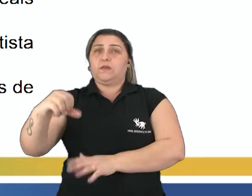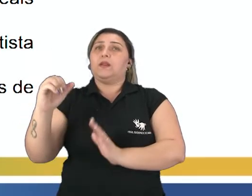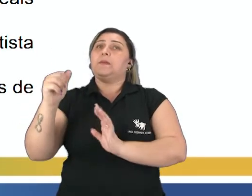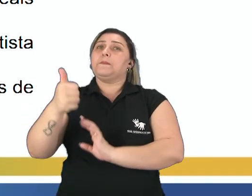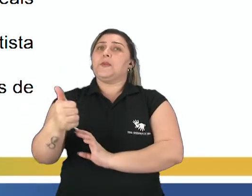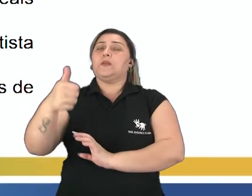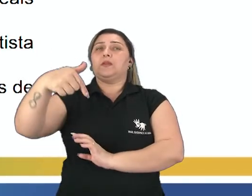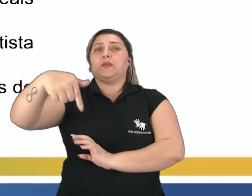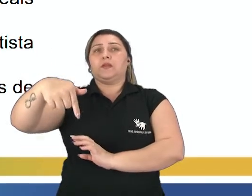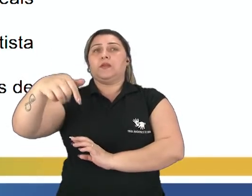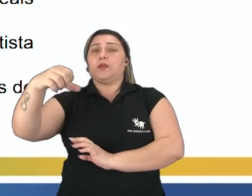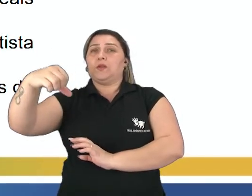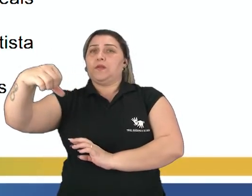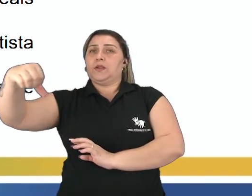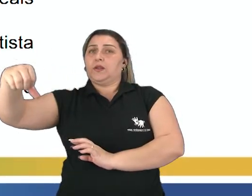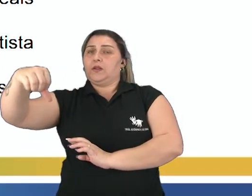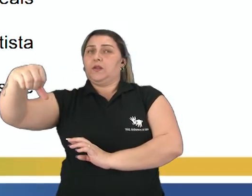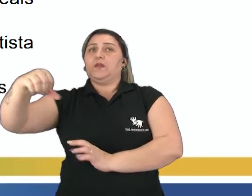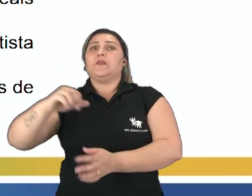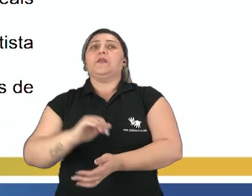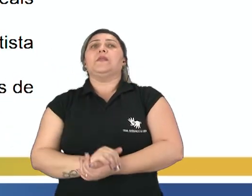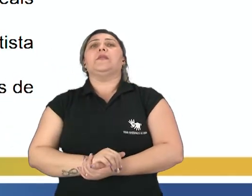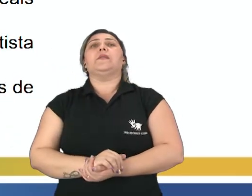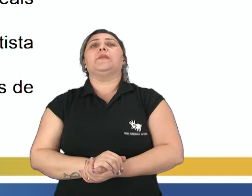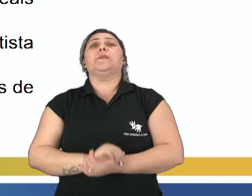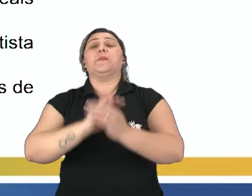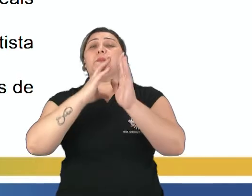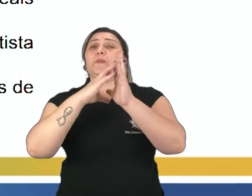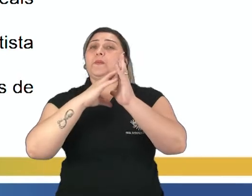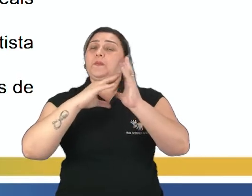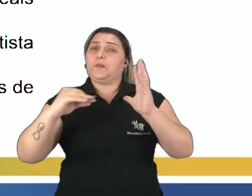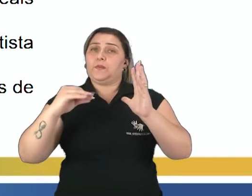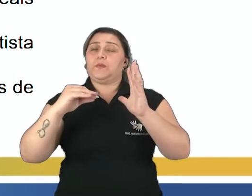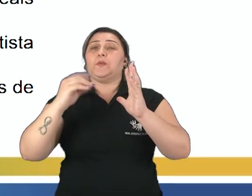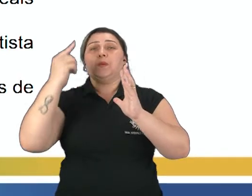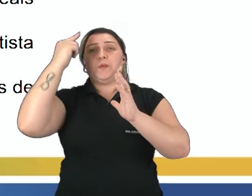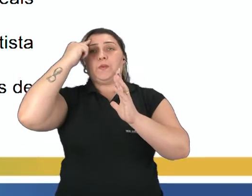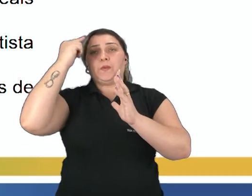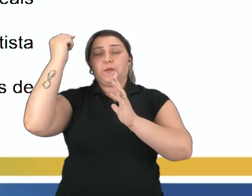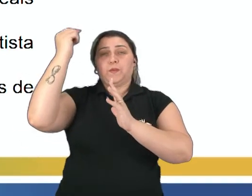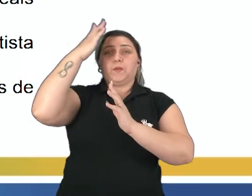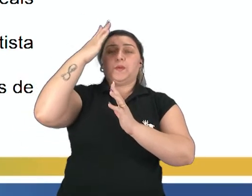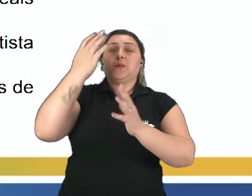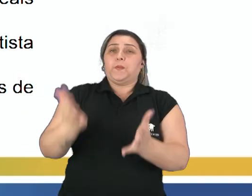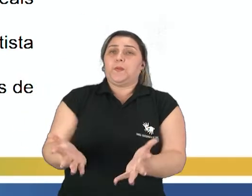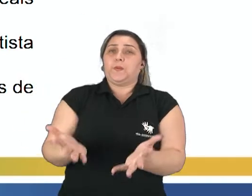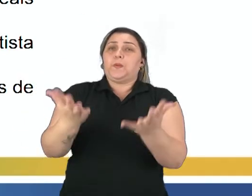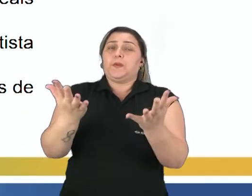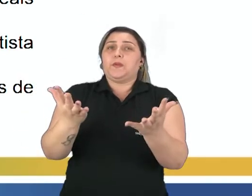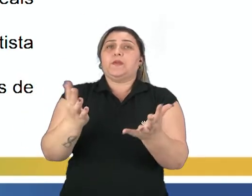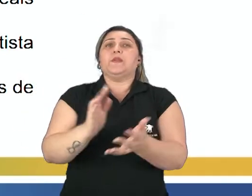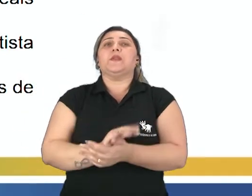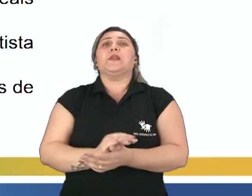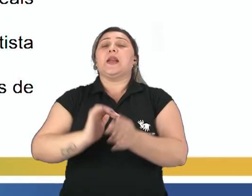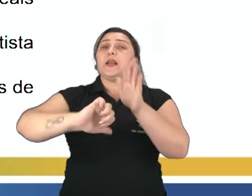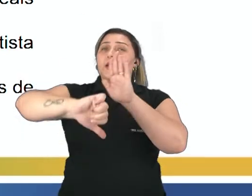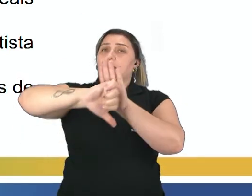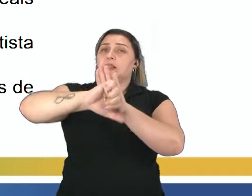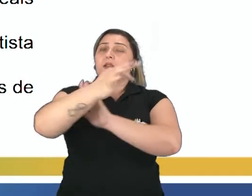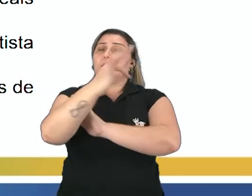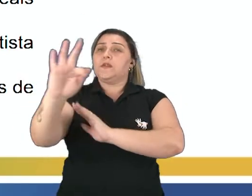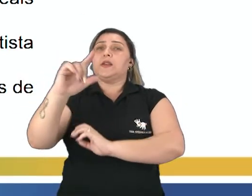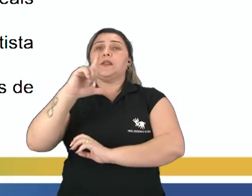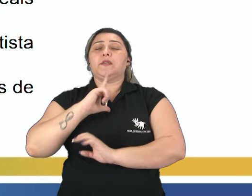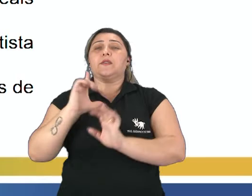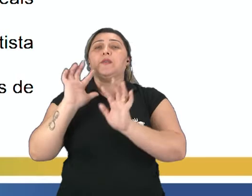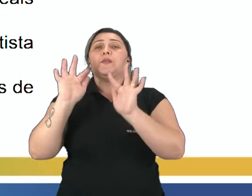e 1799. Foi inspirada nos ideais do iluminismo e motivada pela situação de crise que a França vivia